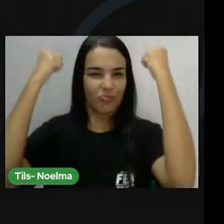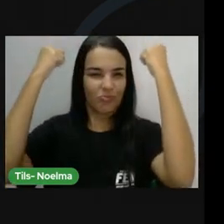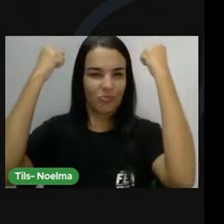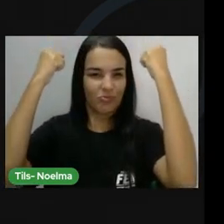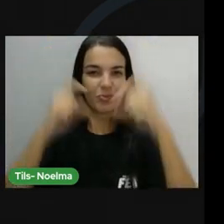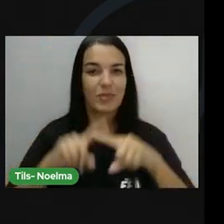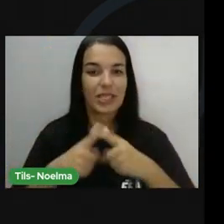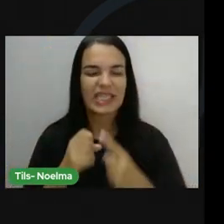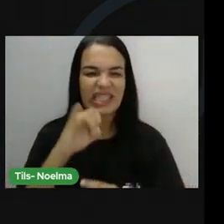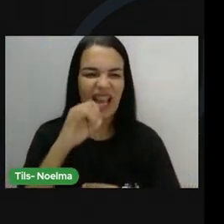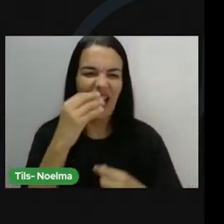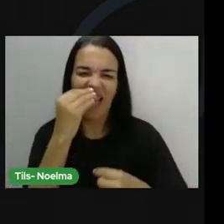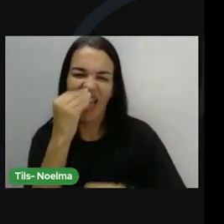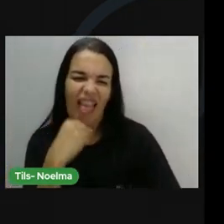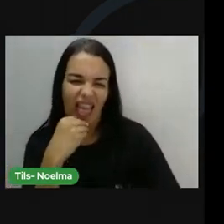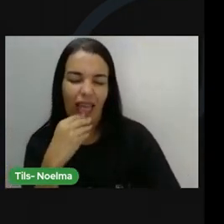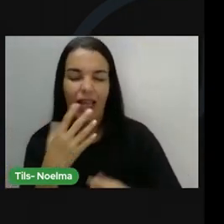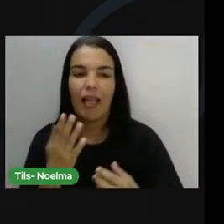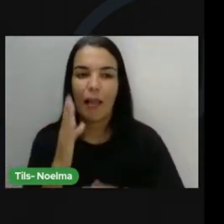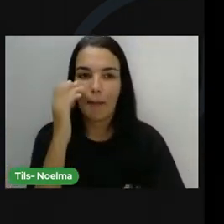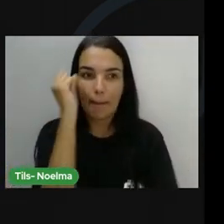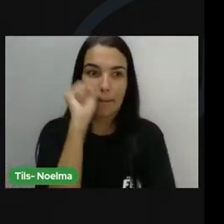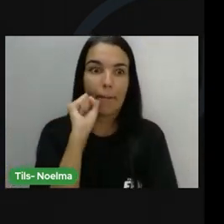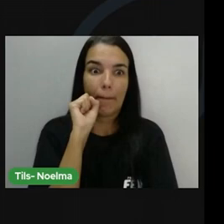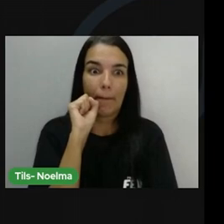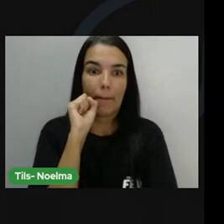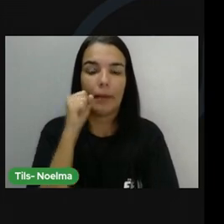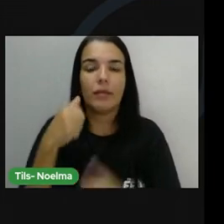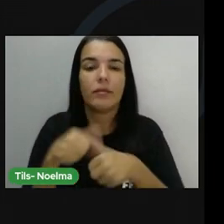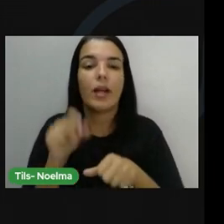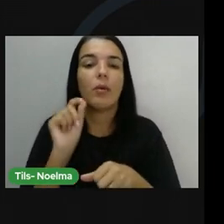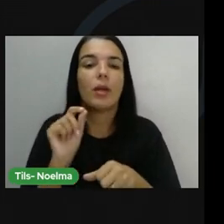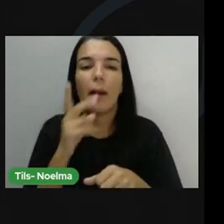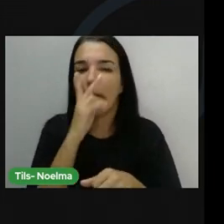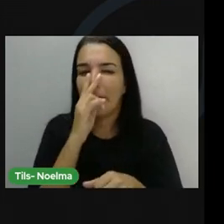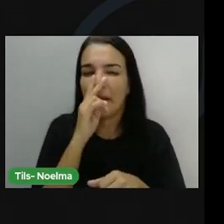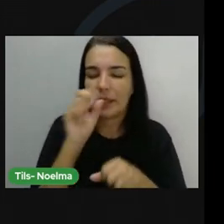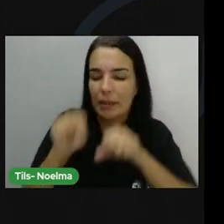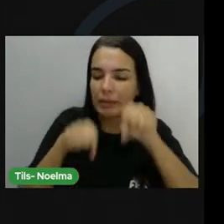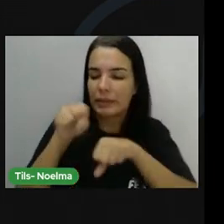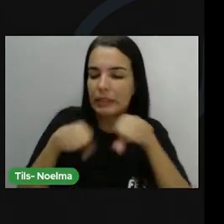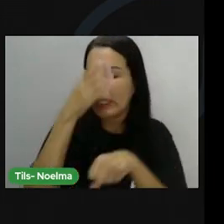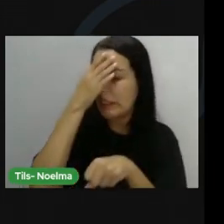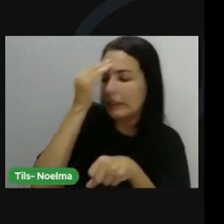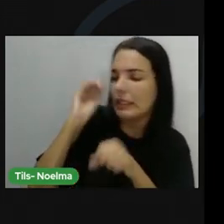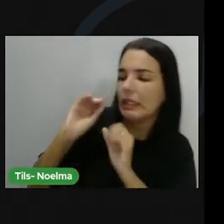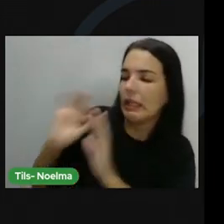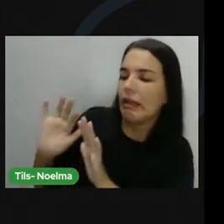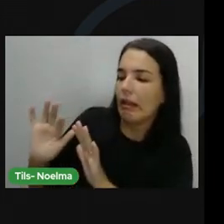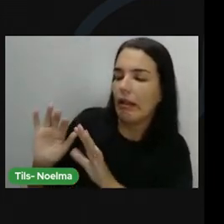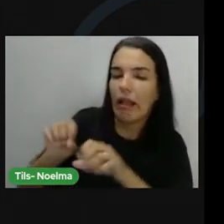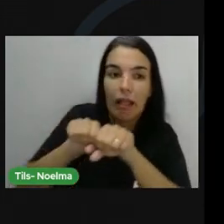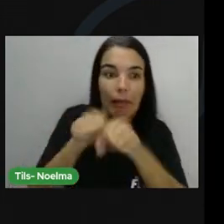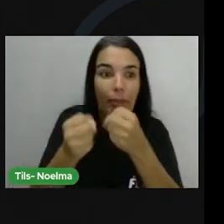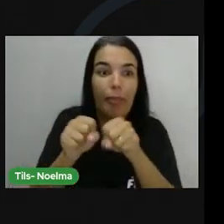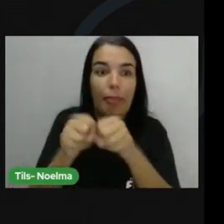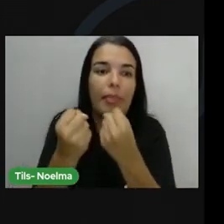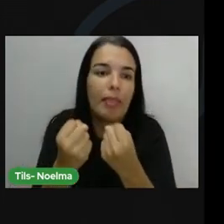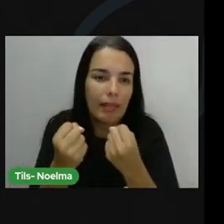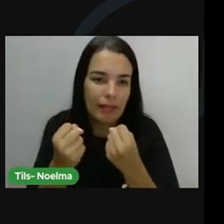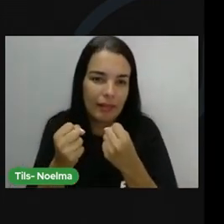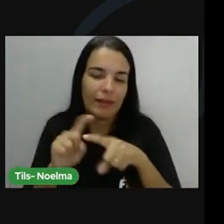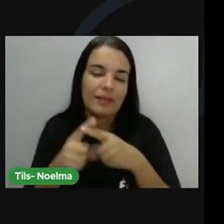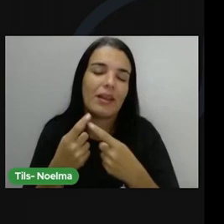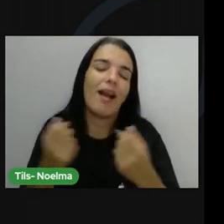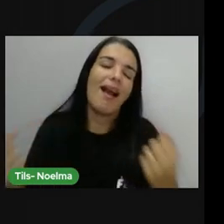ficarmos parados, vamos acabar enferrujados, como uma bicicleta esquecida no fundo do quintal. Além de fazer bem para a nossa